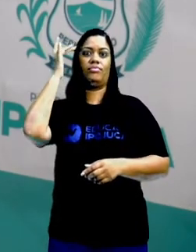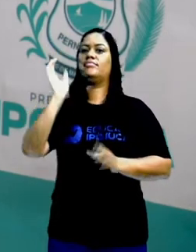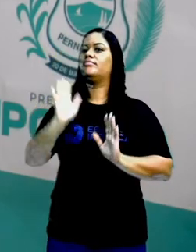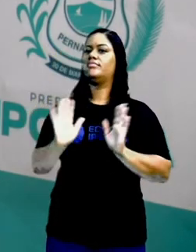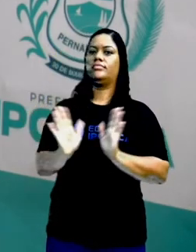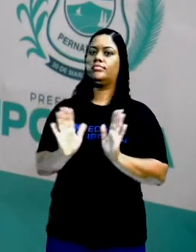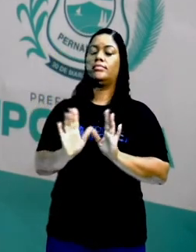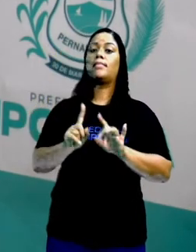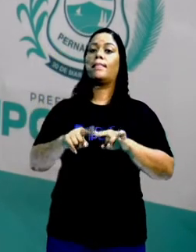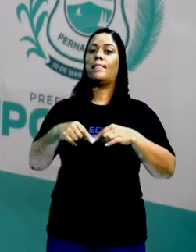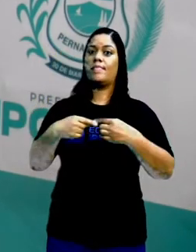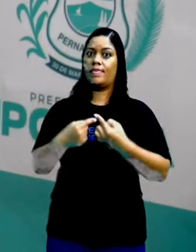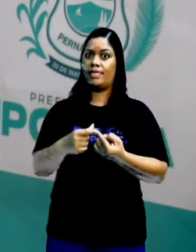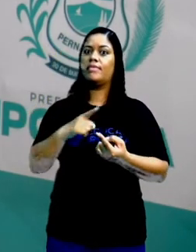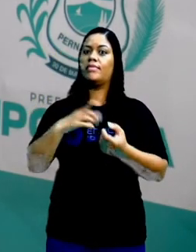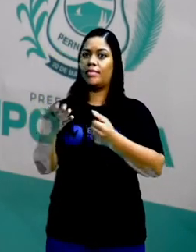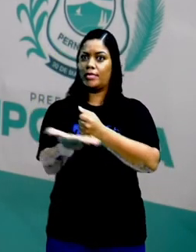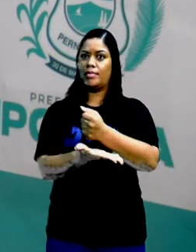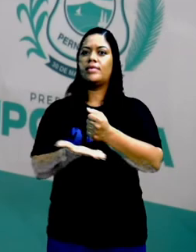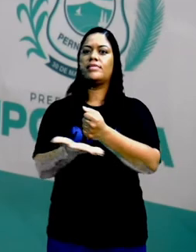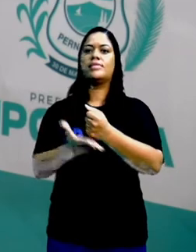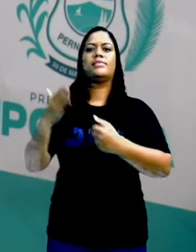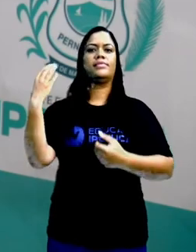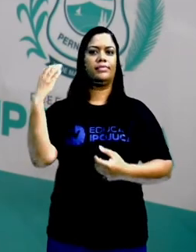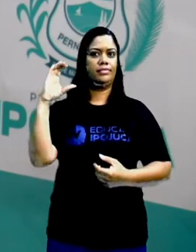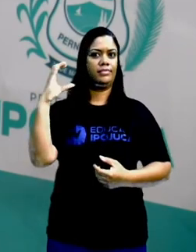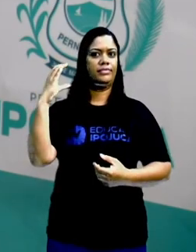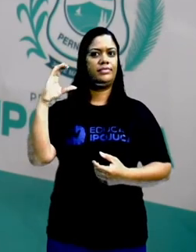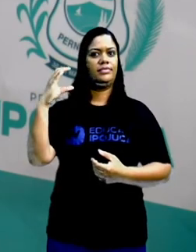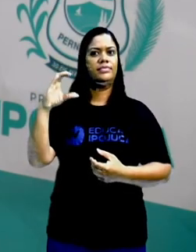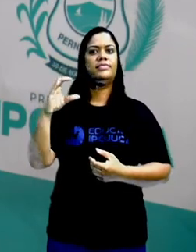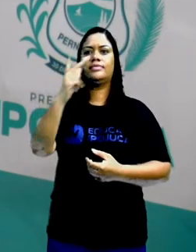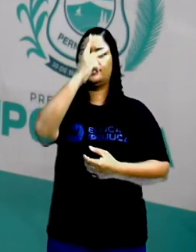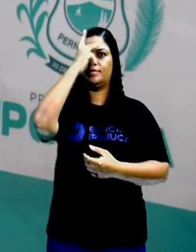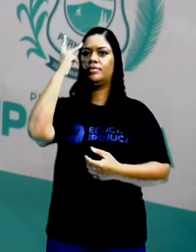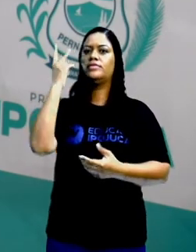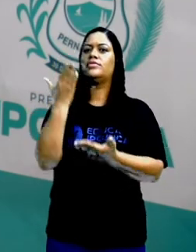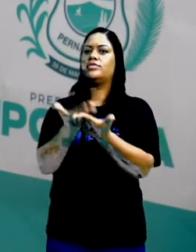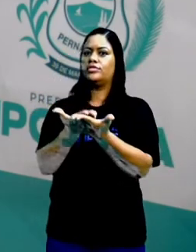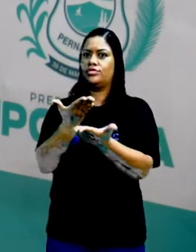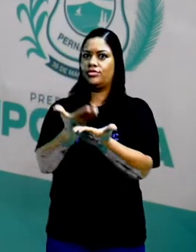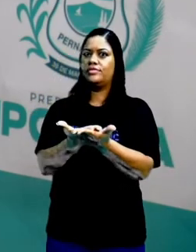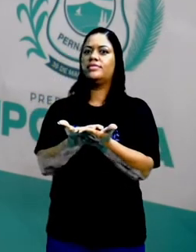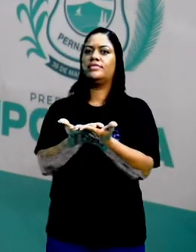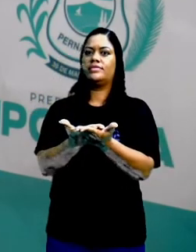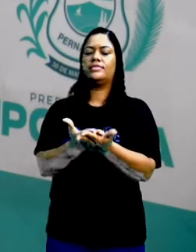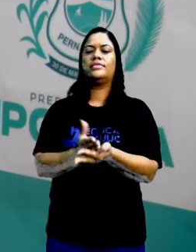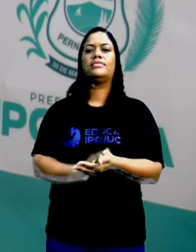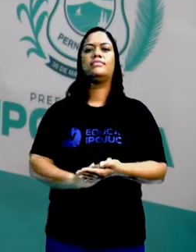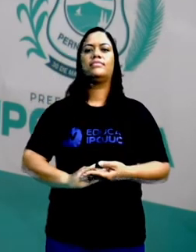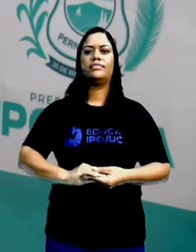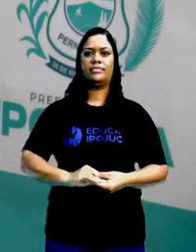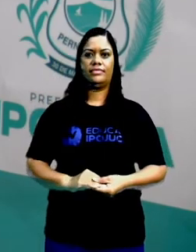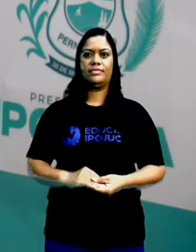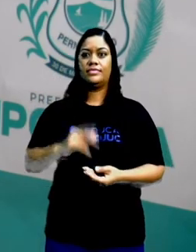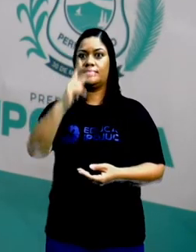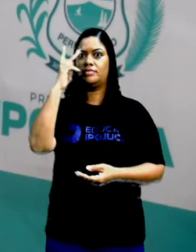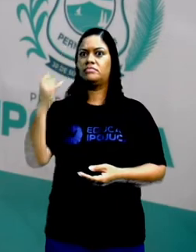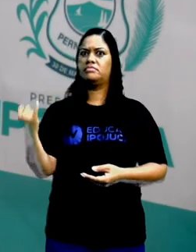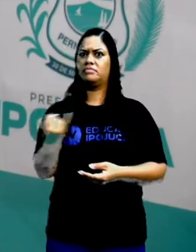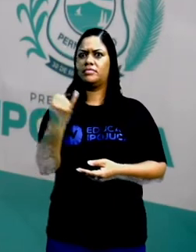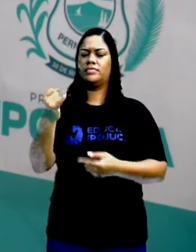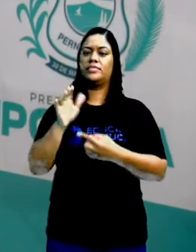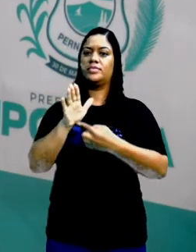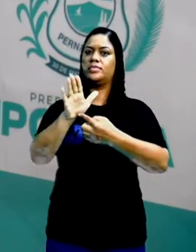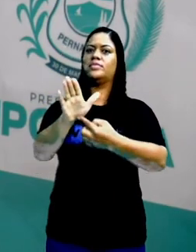machismo mas eu tenho que ter embasamento científico de pessoas que estudam esse assunto de teóricos